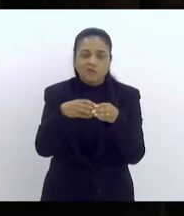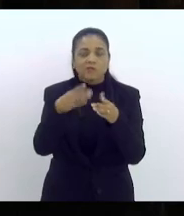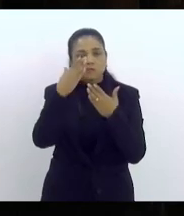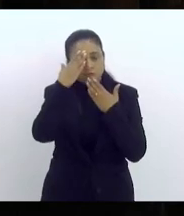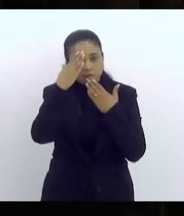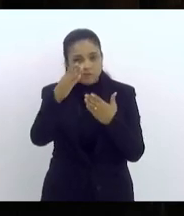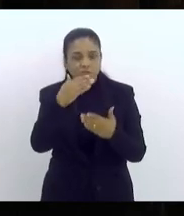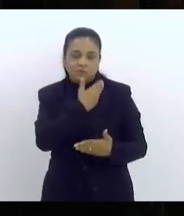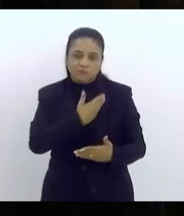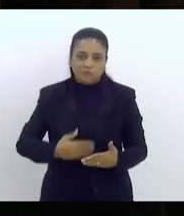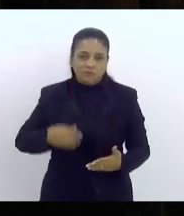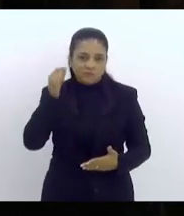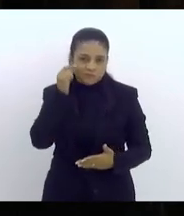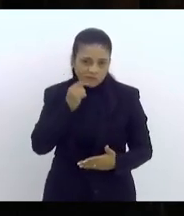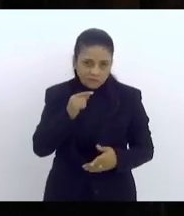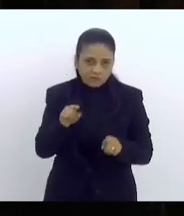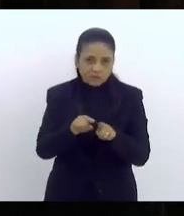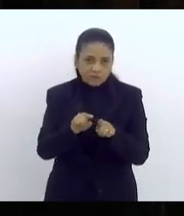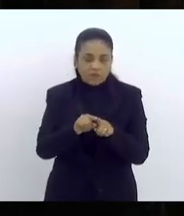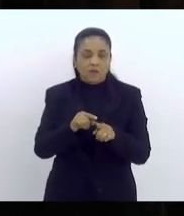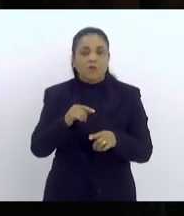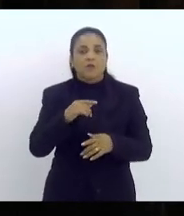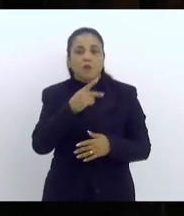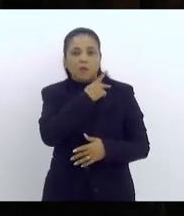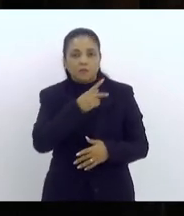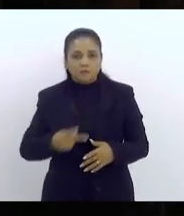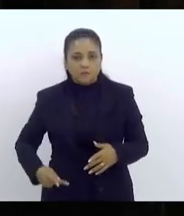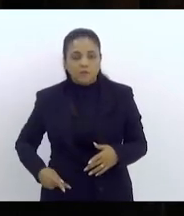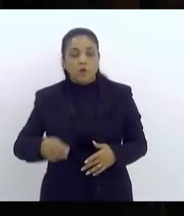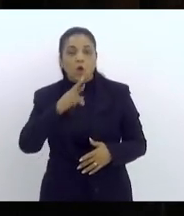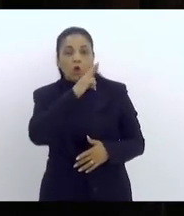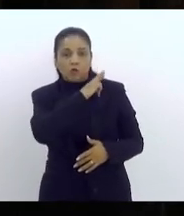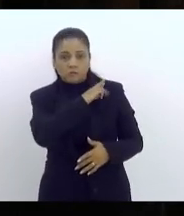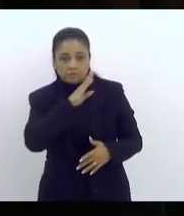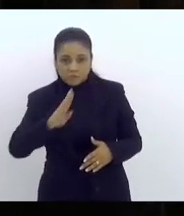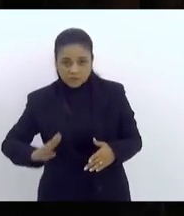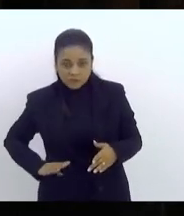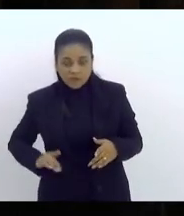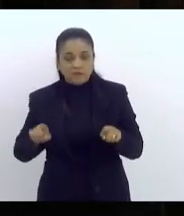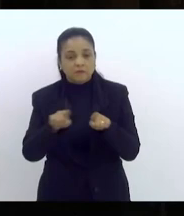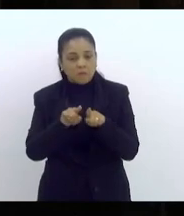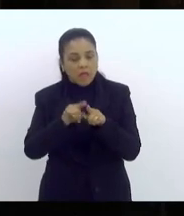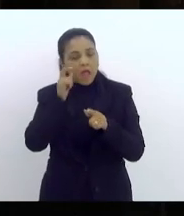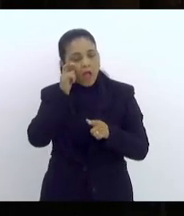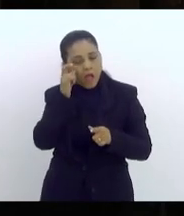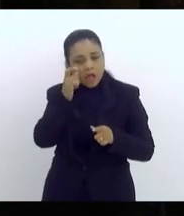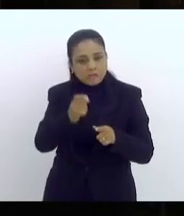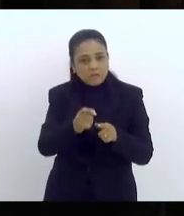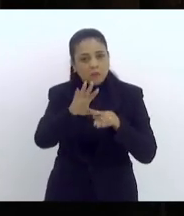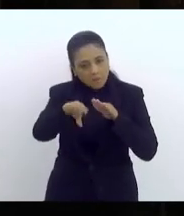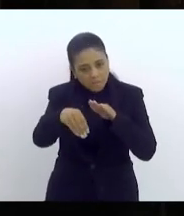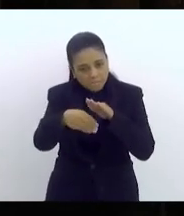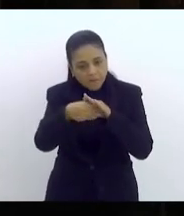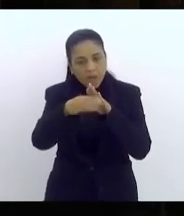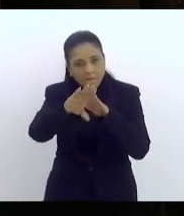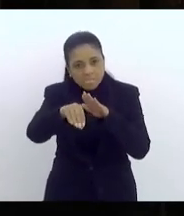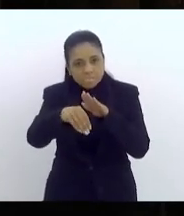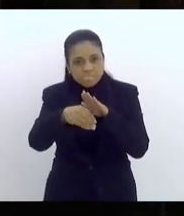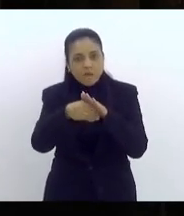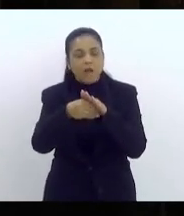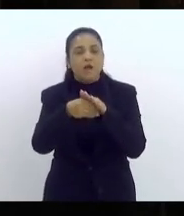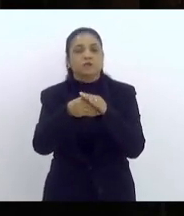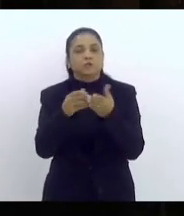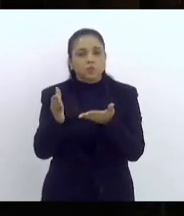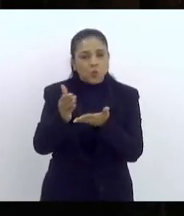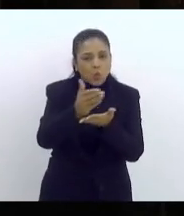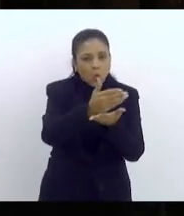presidente Rodrigo Bacelar toda a atenção que deu para as nossas demandas incluiu as nossas as nossas emendas no orçamento